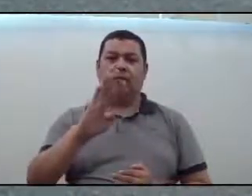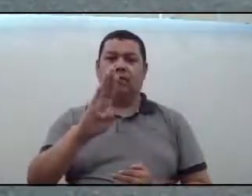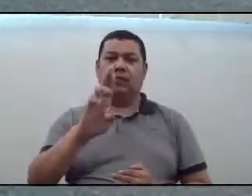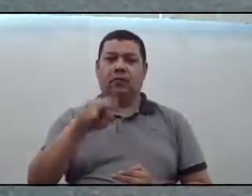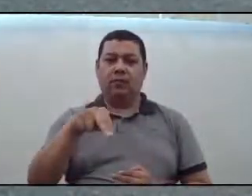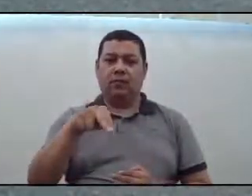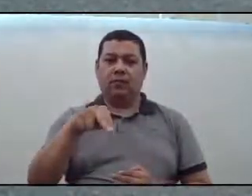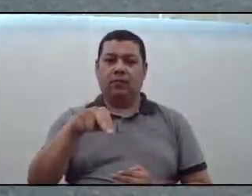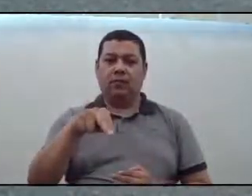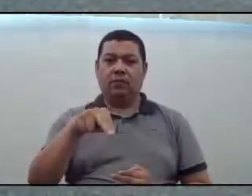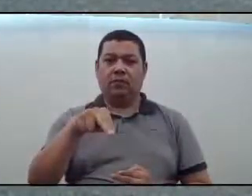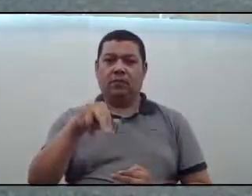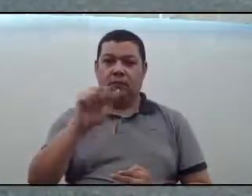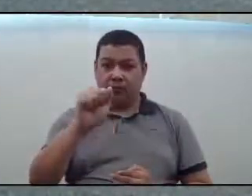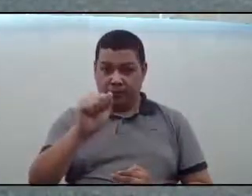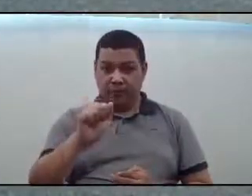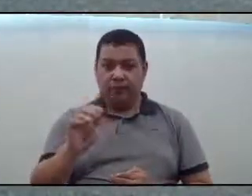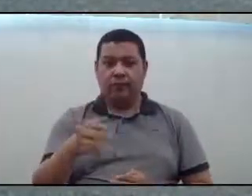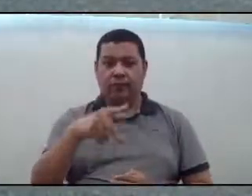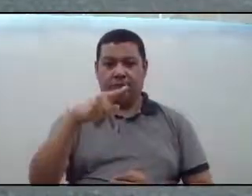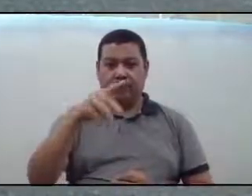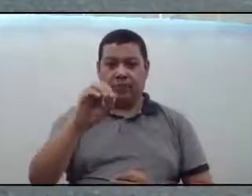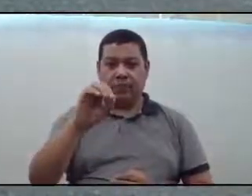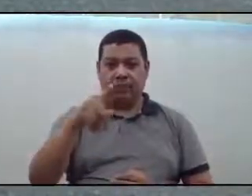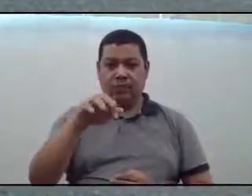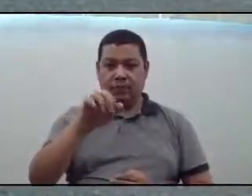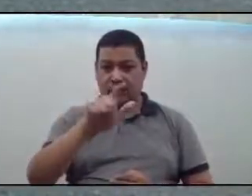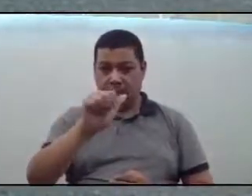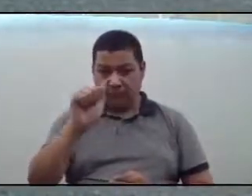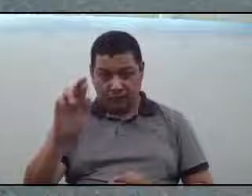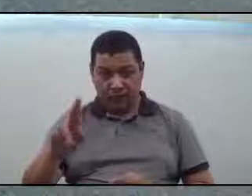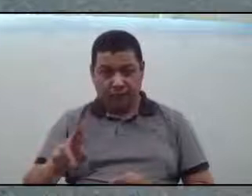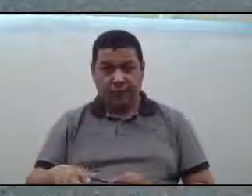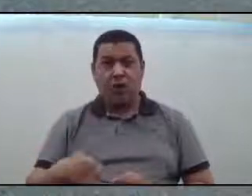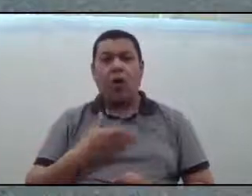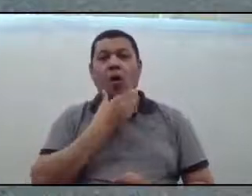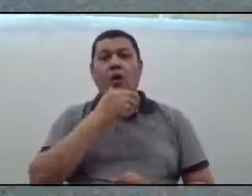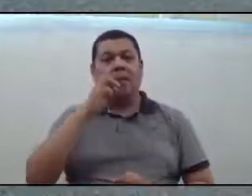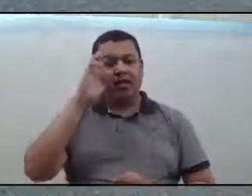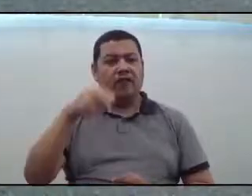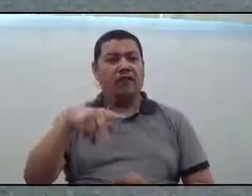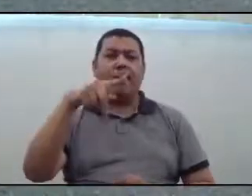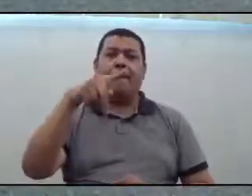Tá? Parabenizar o senhor pelo trabalho, pela honestidade do senhor.